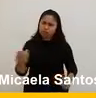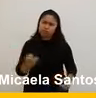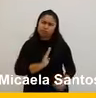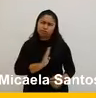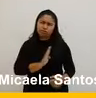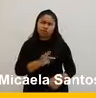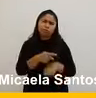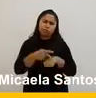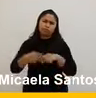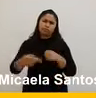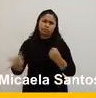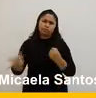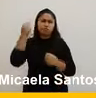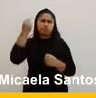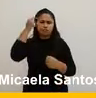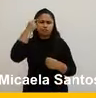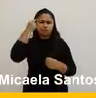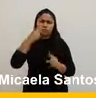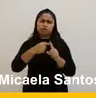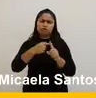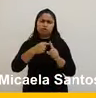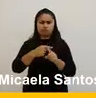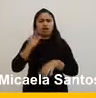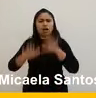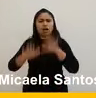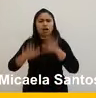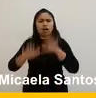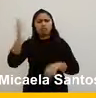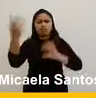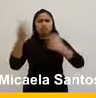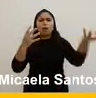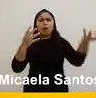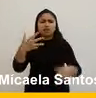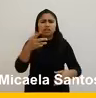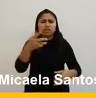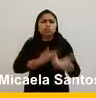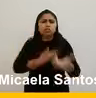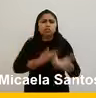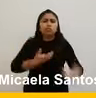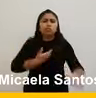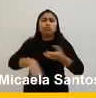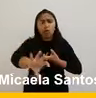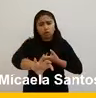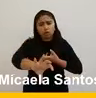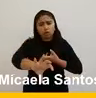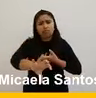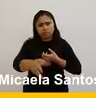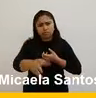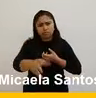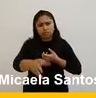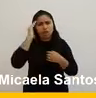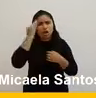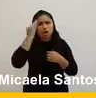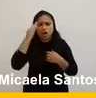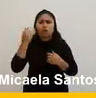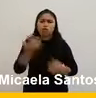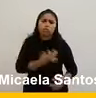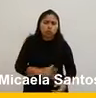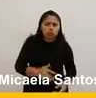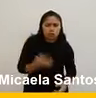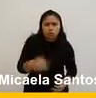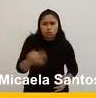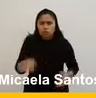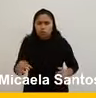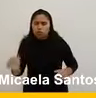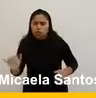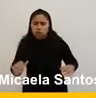coração. Precisamos muitas vezes se colocar no lugar de um semelhante para entender as dores